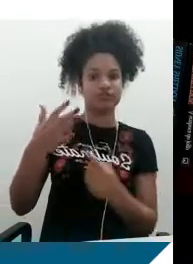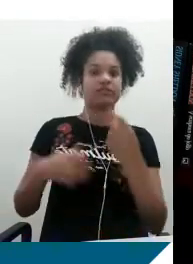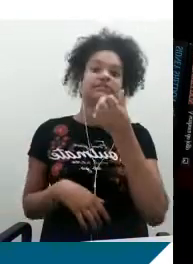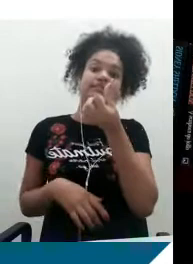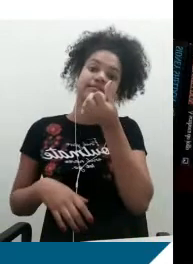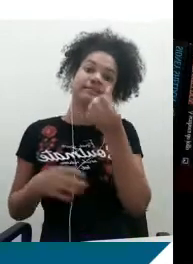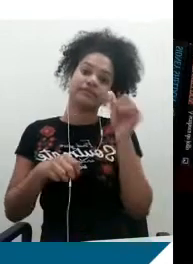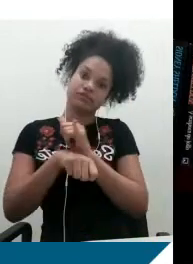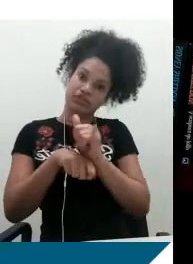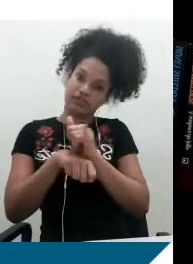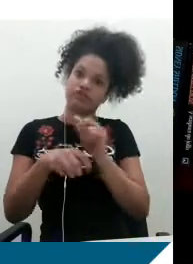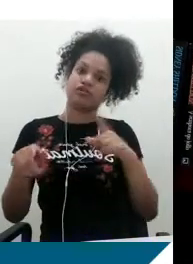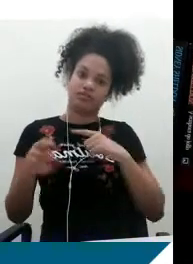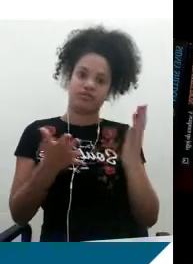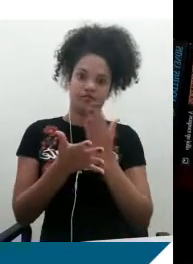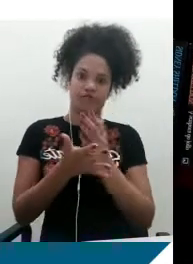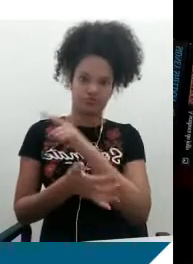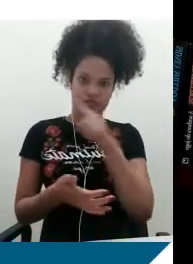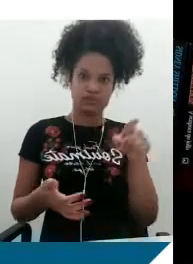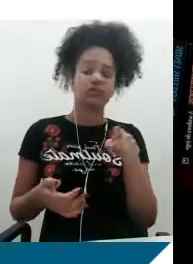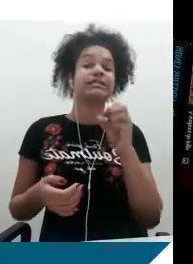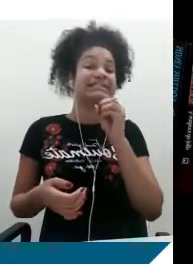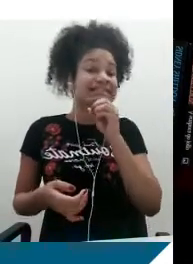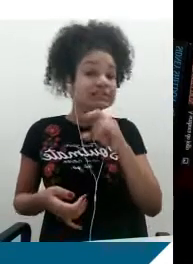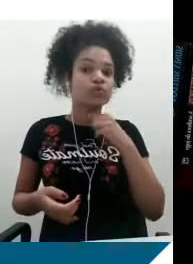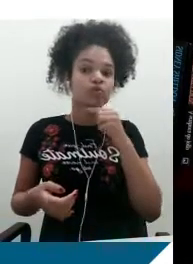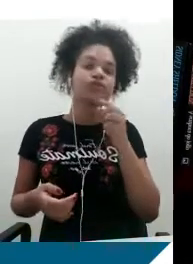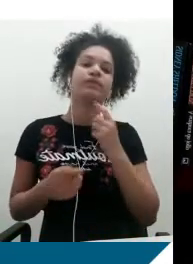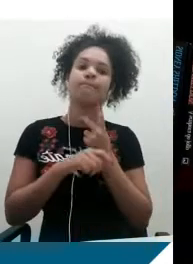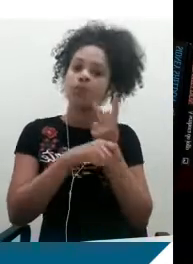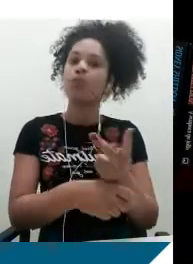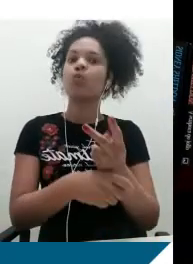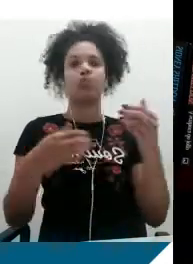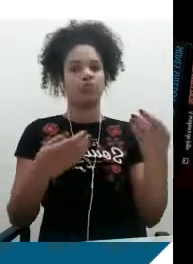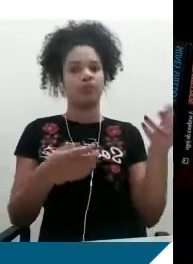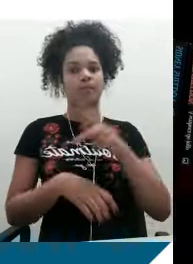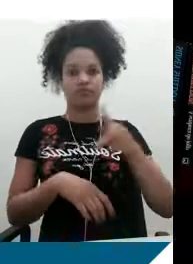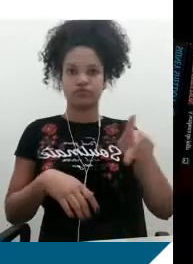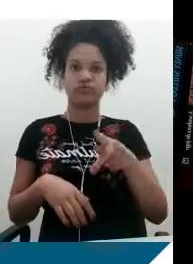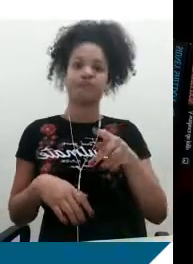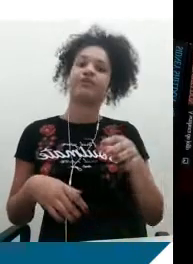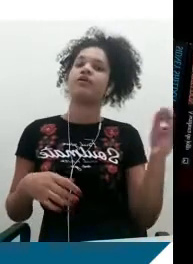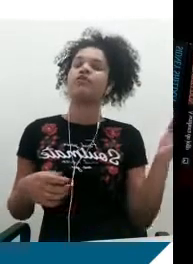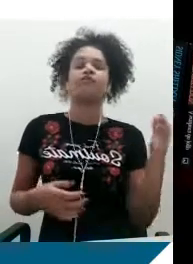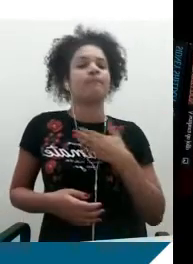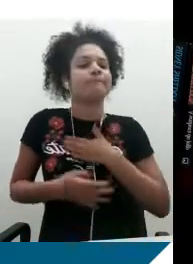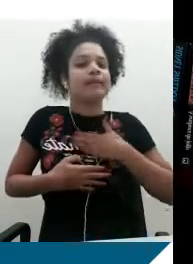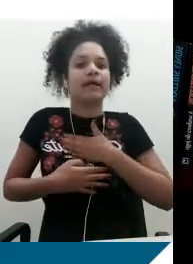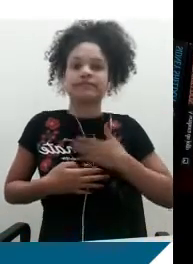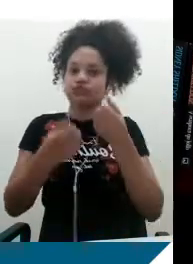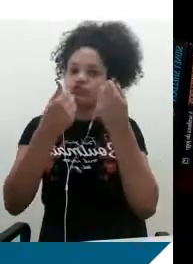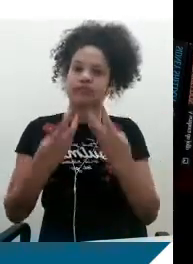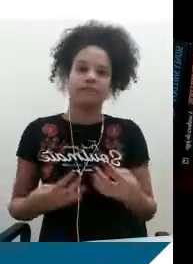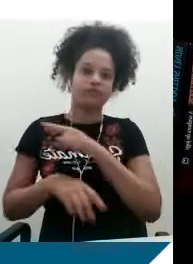contextualização que estão na apostila de vocês. Qualquer dúvida, procurem os seus respectivos mediadores. Foi um prazer estar com vocês explicando essa parte